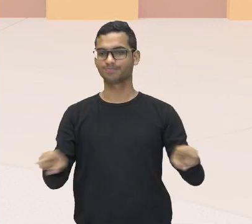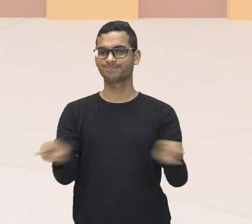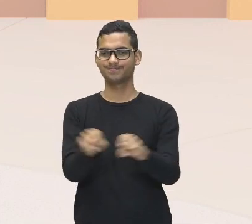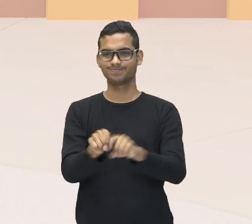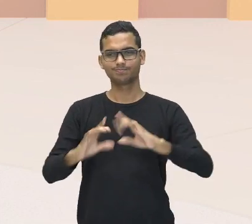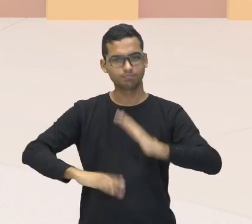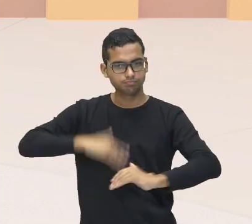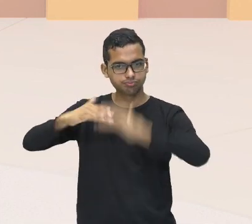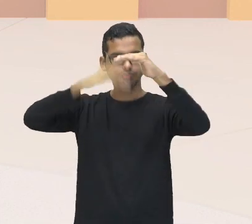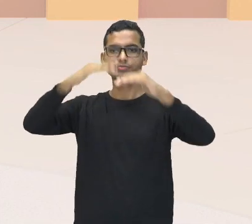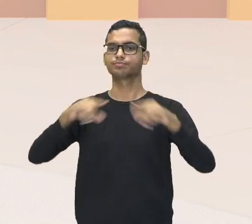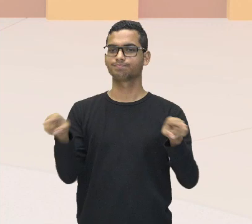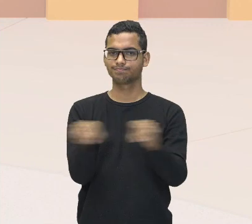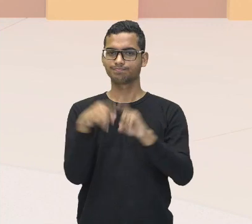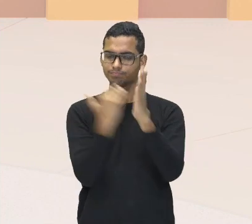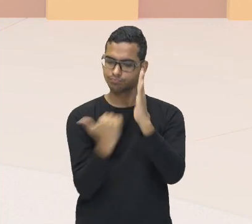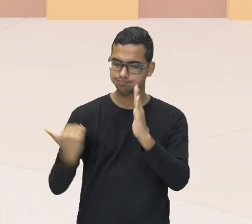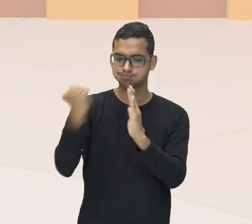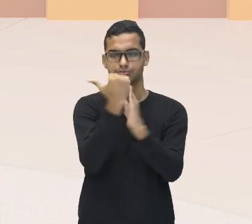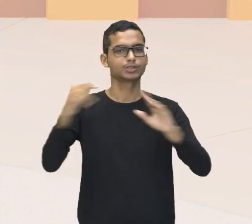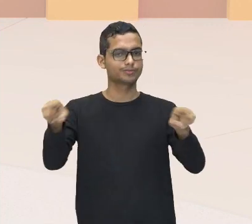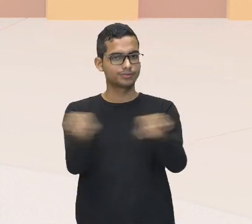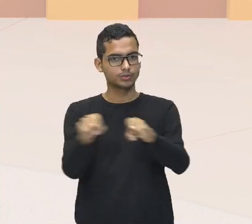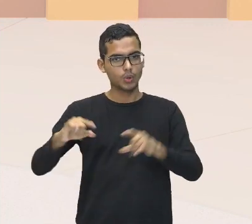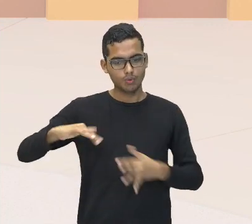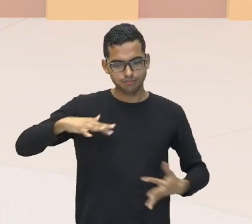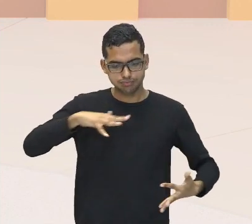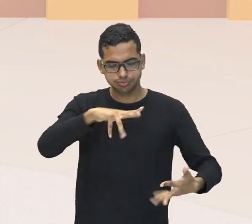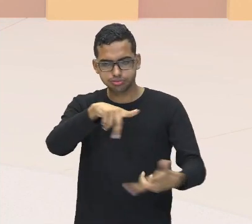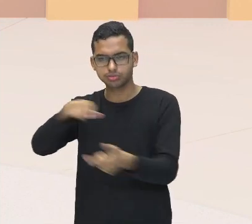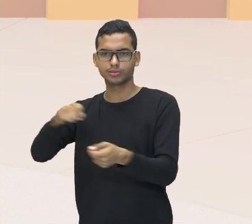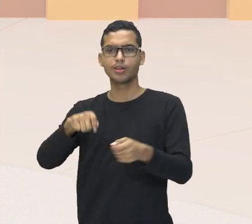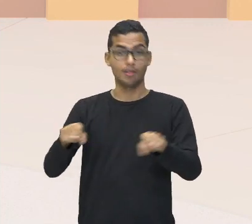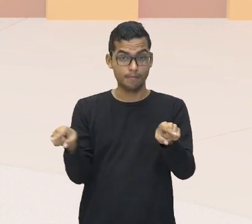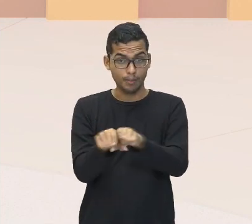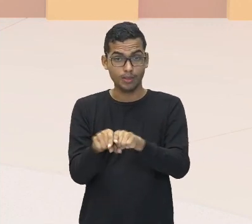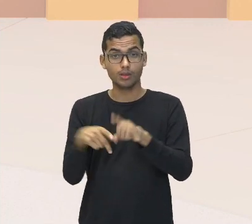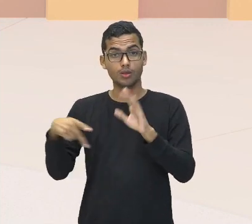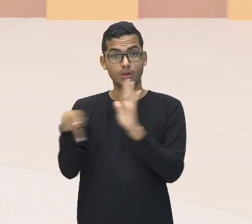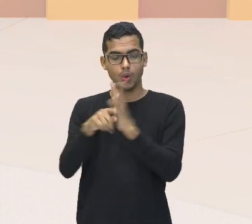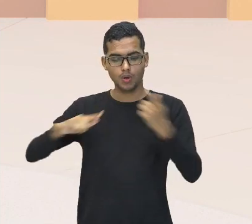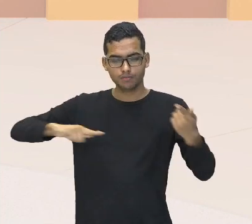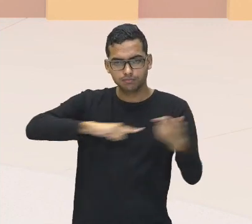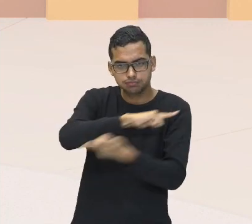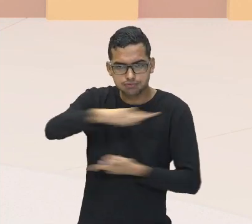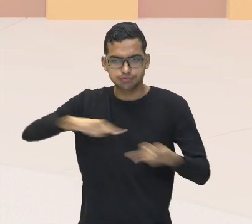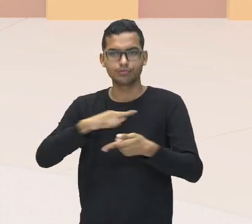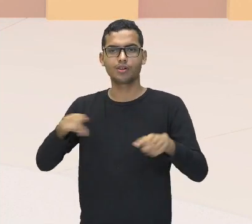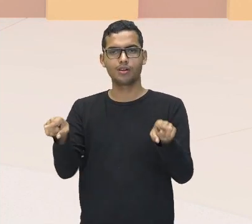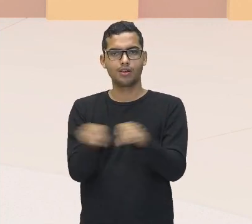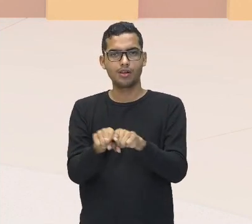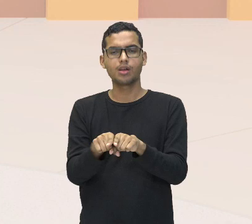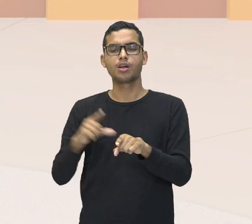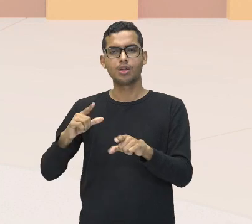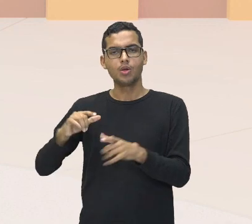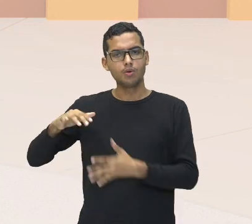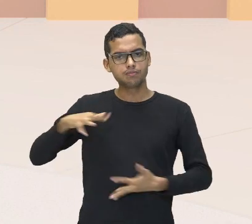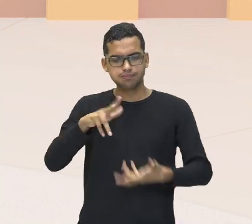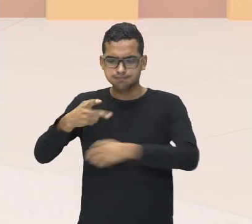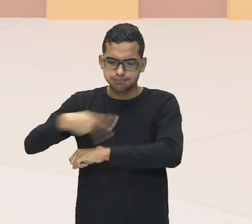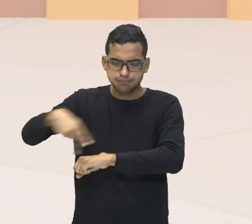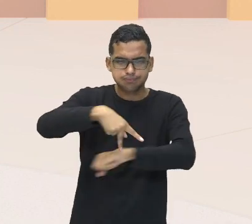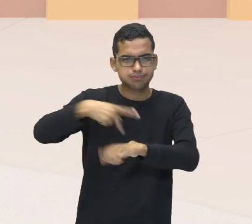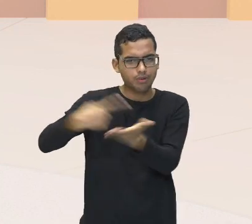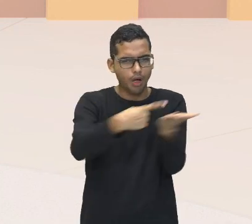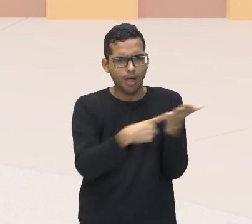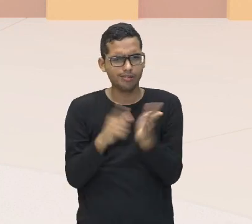né, da coisa da mundialização, que temos ouvido falar muito, globalização, internacionalização e termos